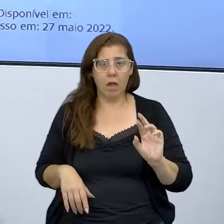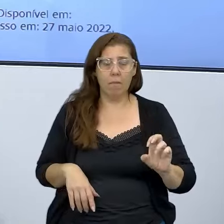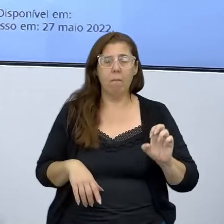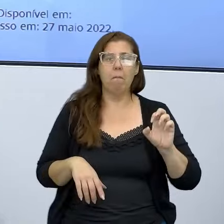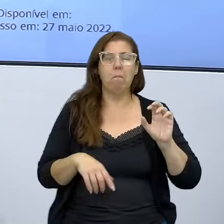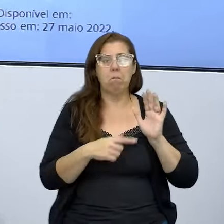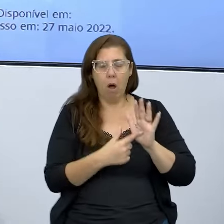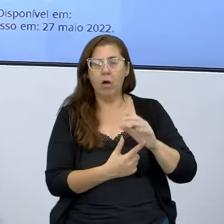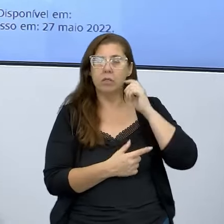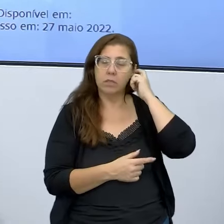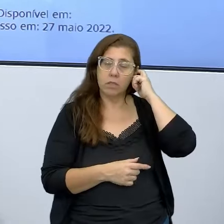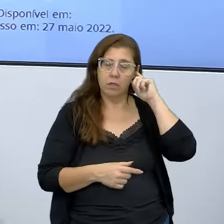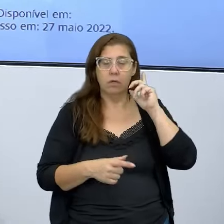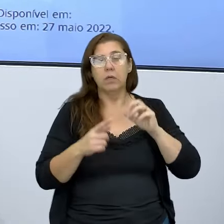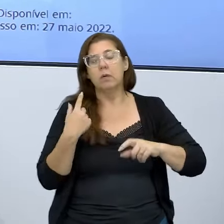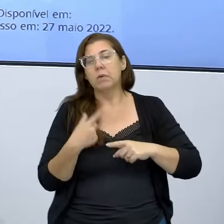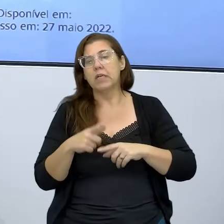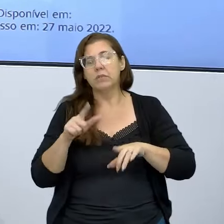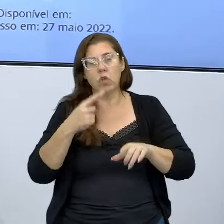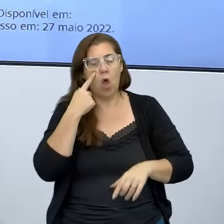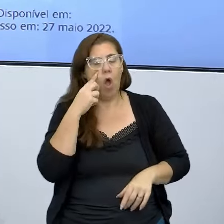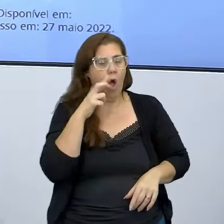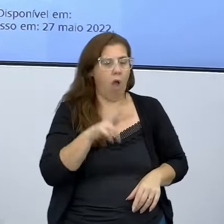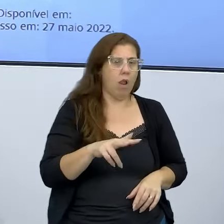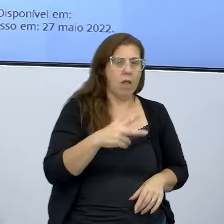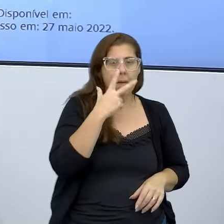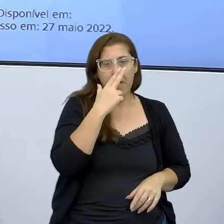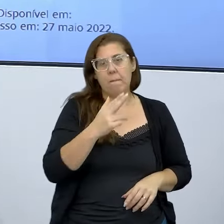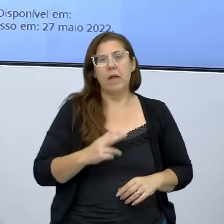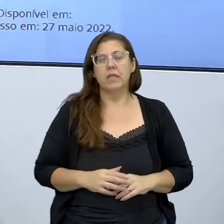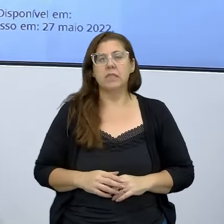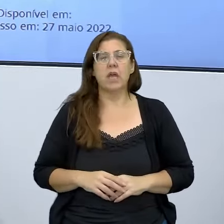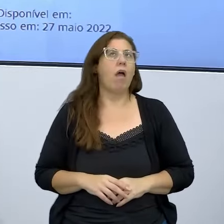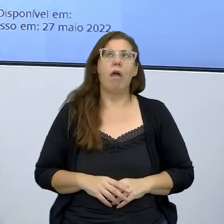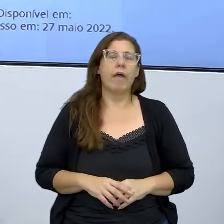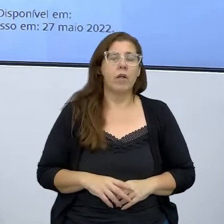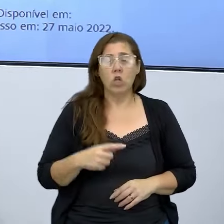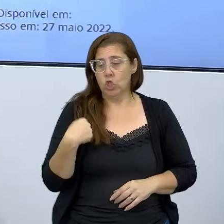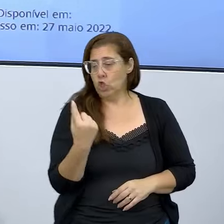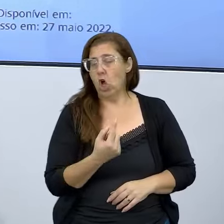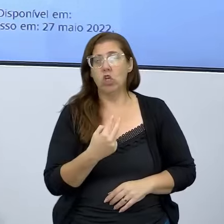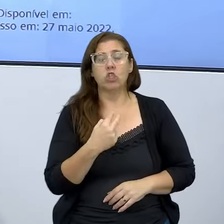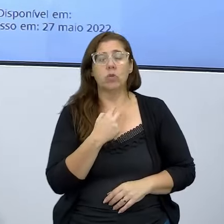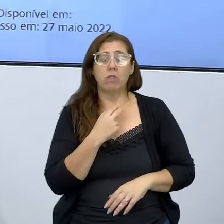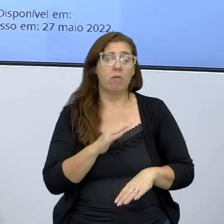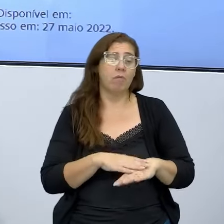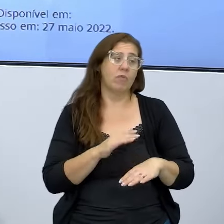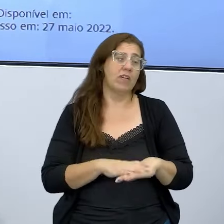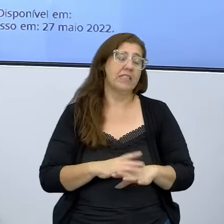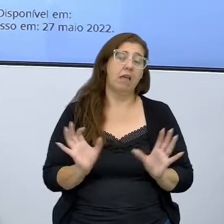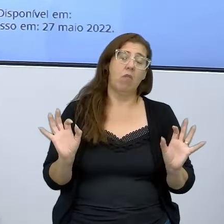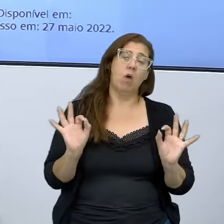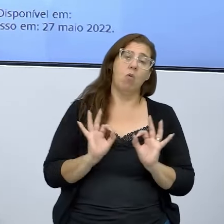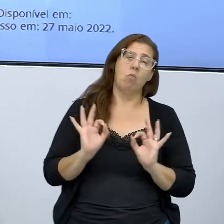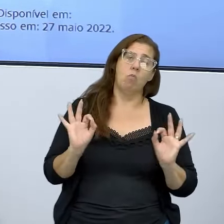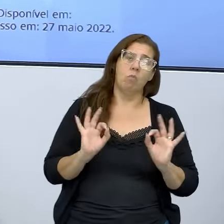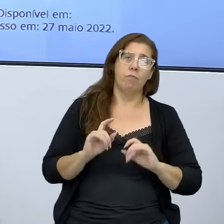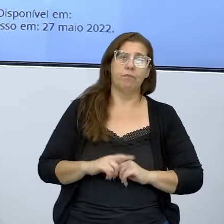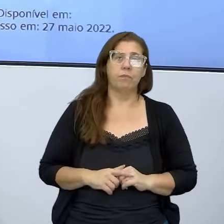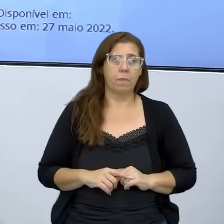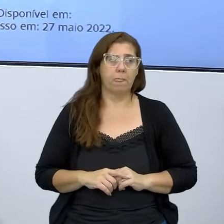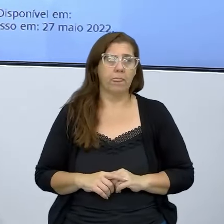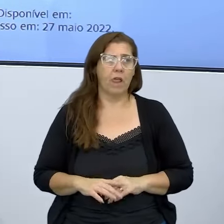olha para riscos e desastres como se fosse algo externo ao ser humano. São coisas que nós, enquanto habitantes desse planeta, temos que